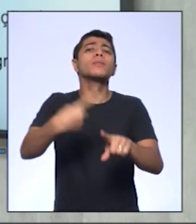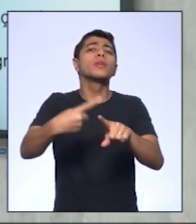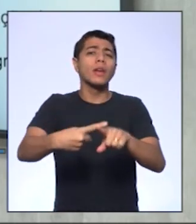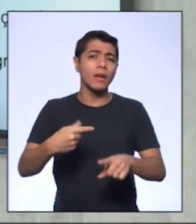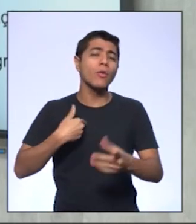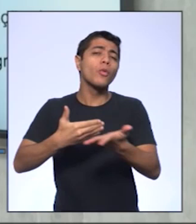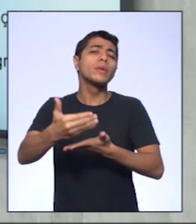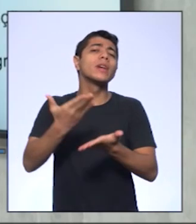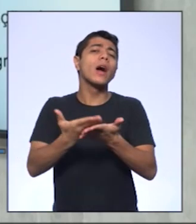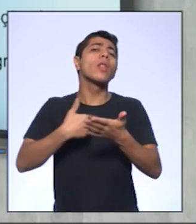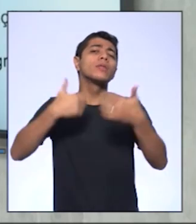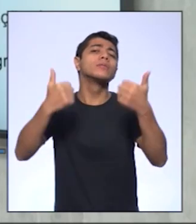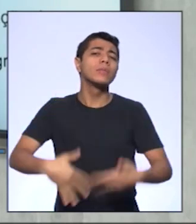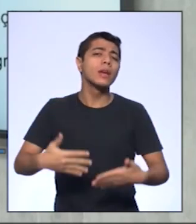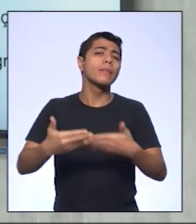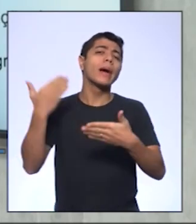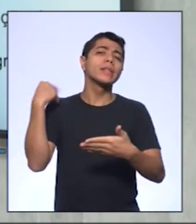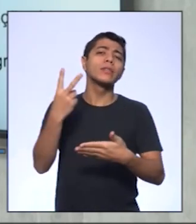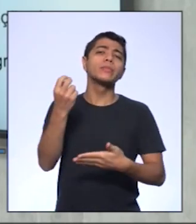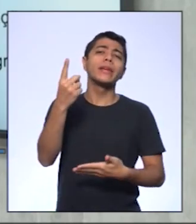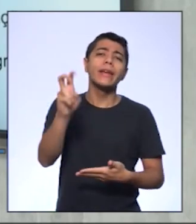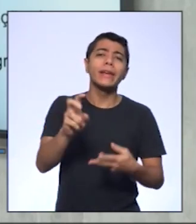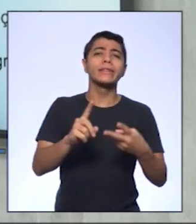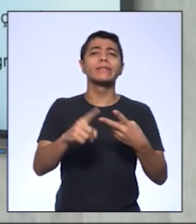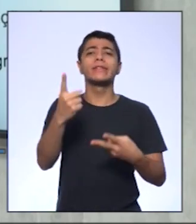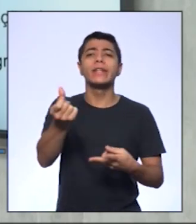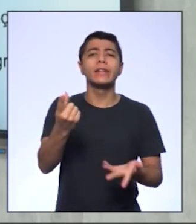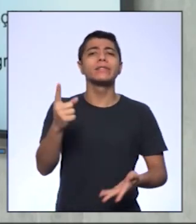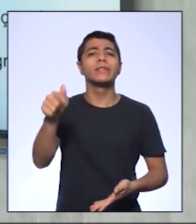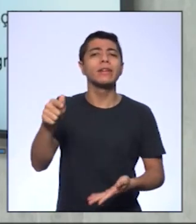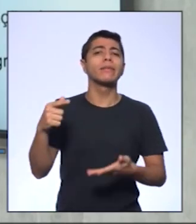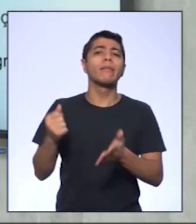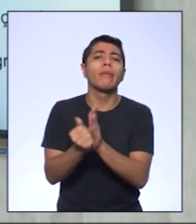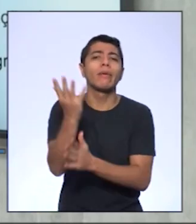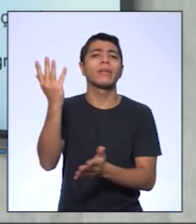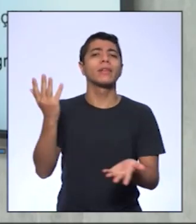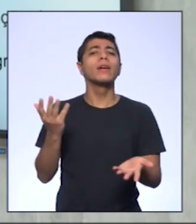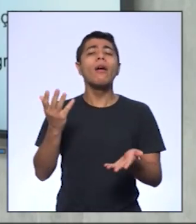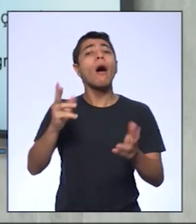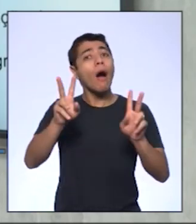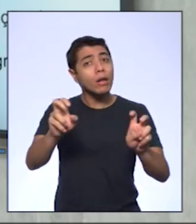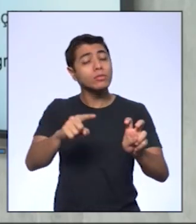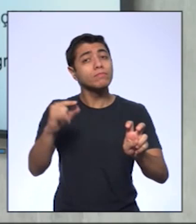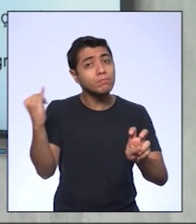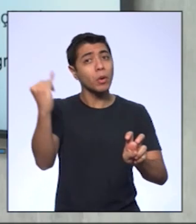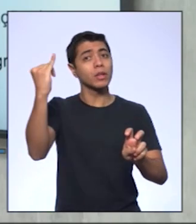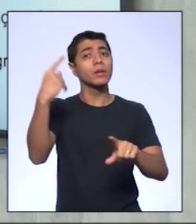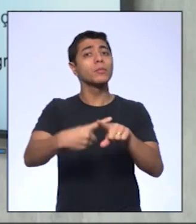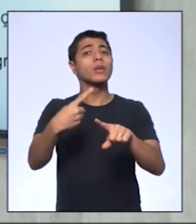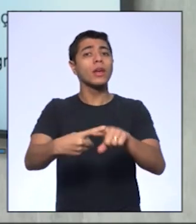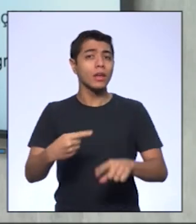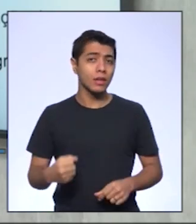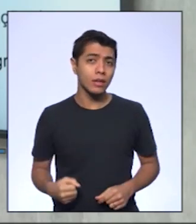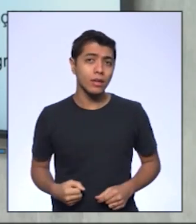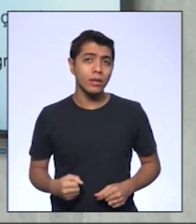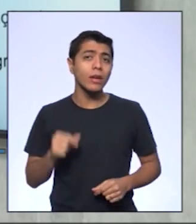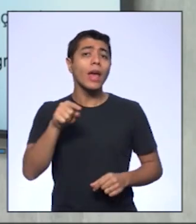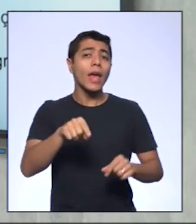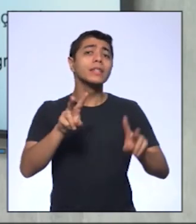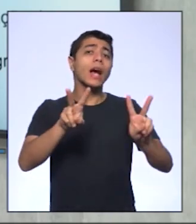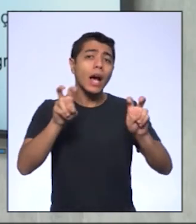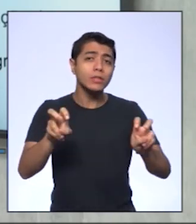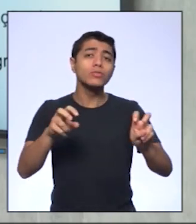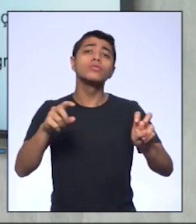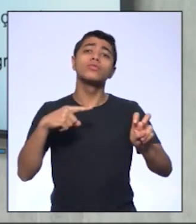passado retrasado, 2015, 2016, tem 12, 13, 14. Por que esse assunto é importante? Por que existe uma necessidade da